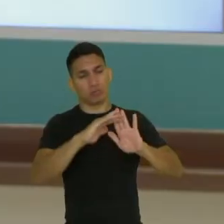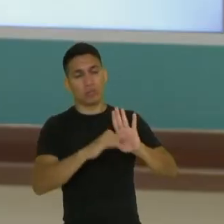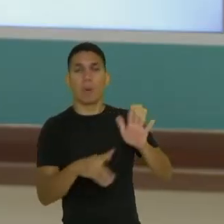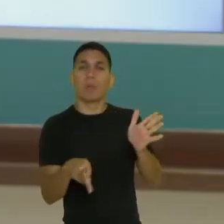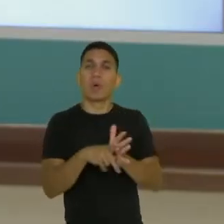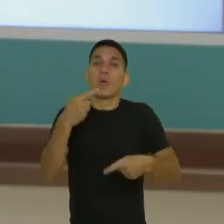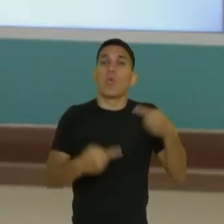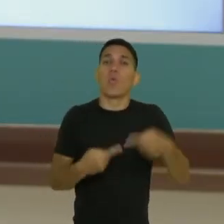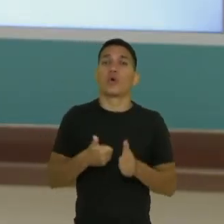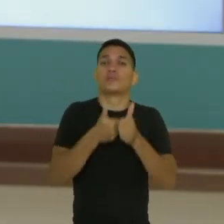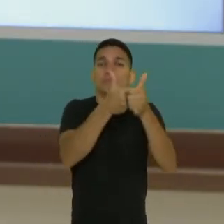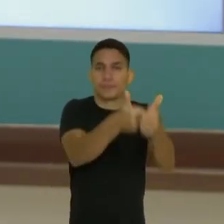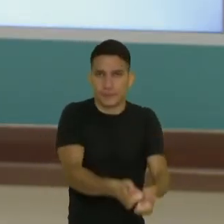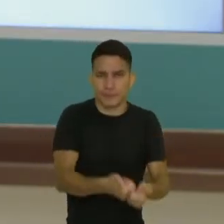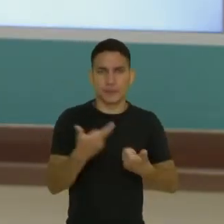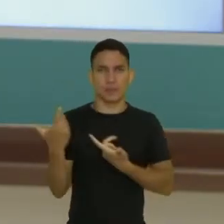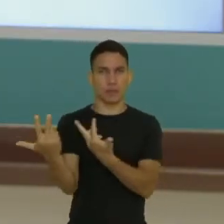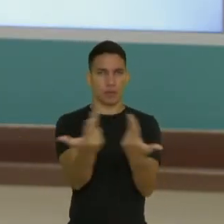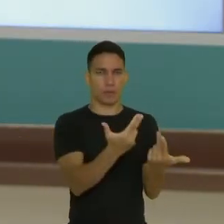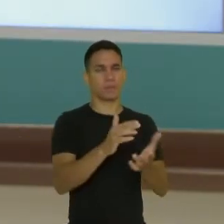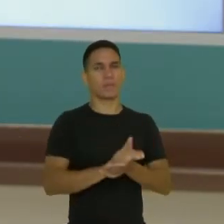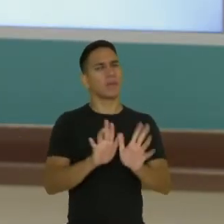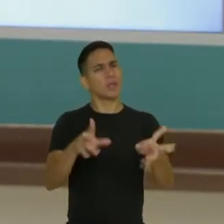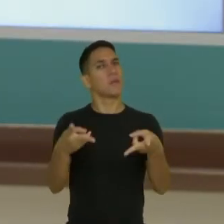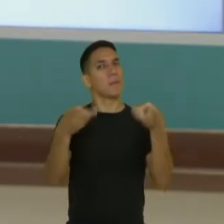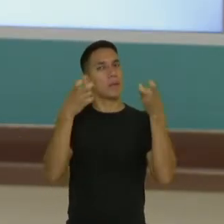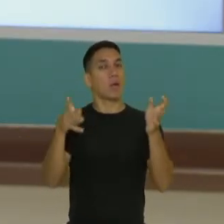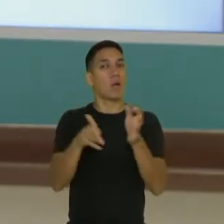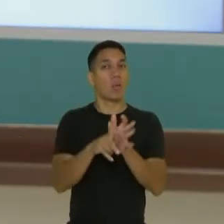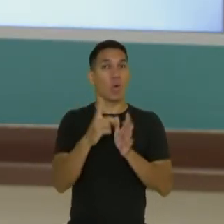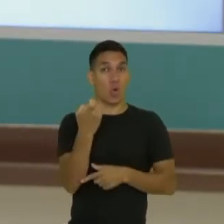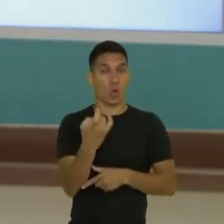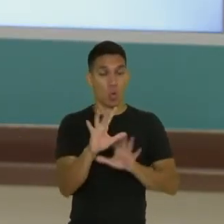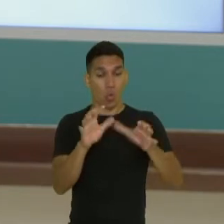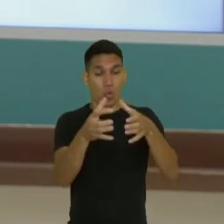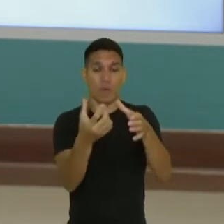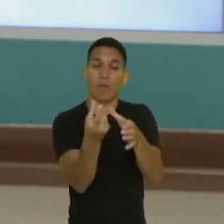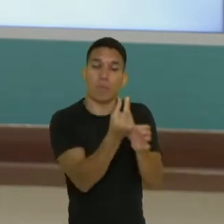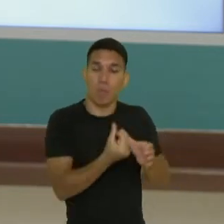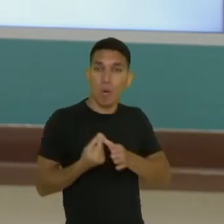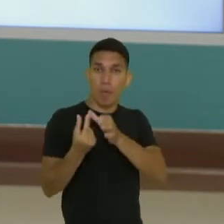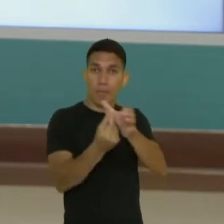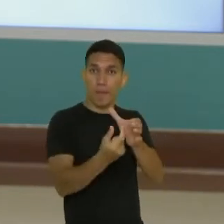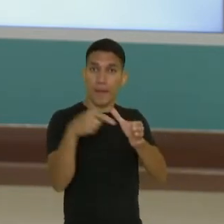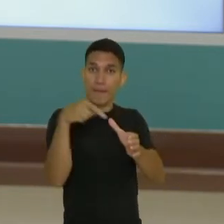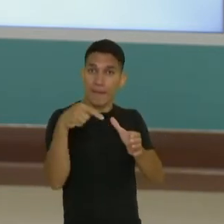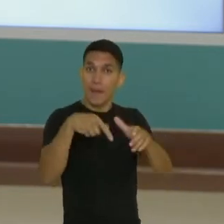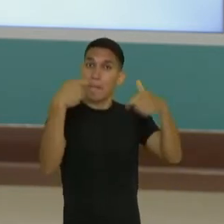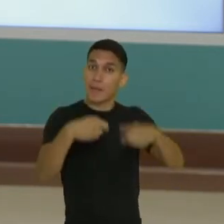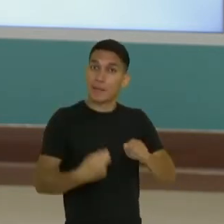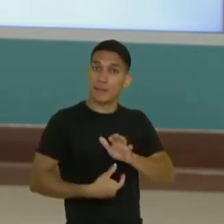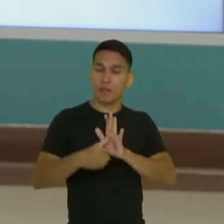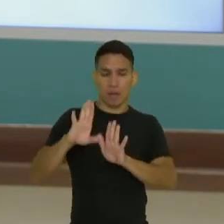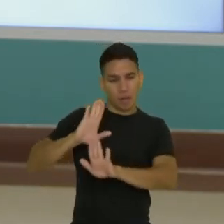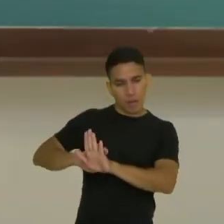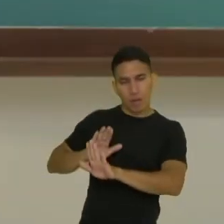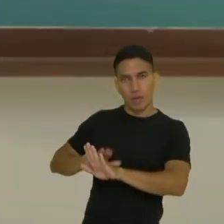tarifários, cujas alíquotas variam de 0 a 20%, obedecendo ao princípio geral da escalada